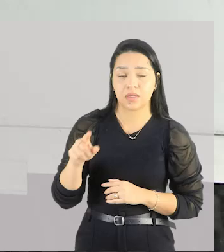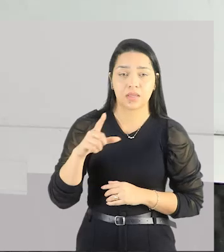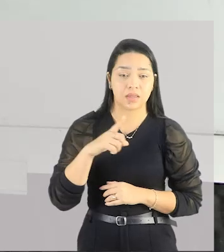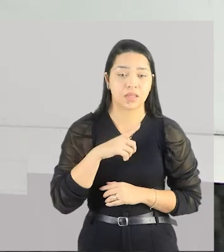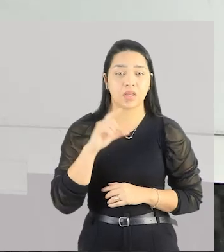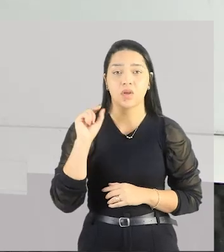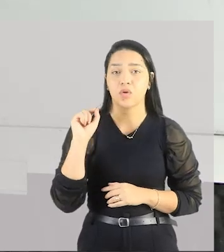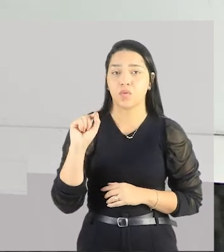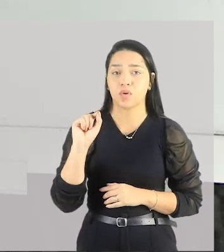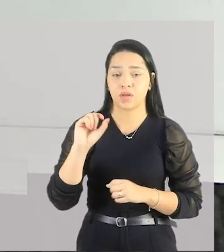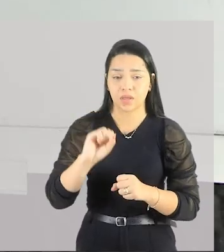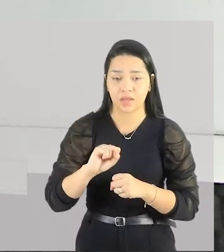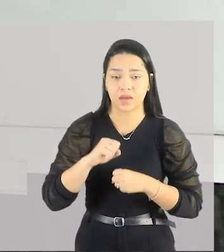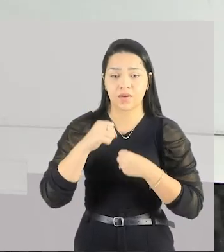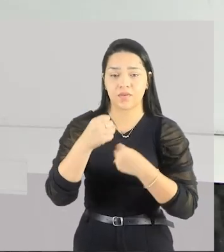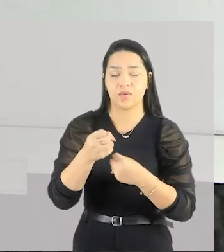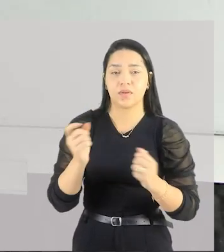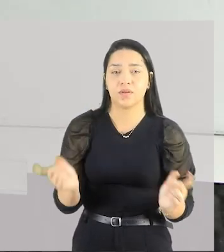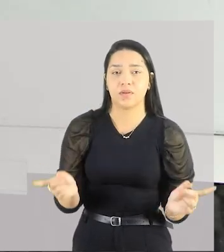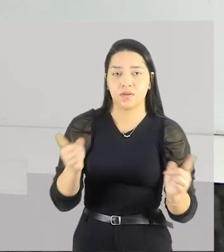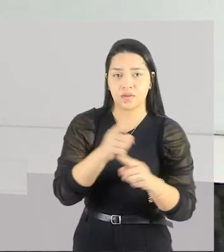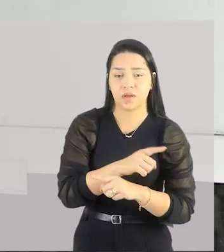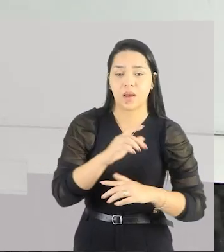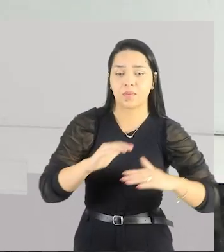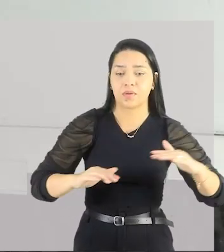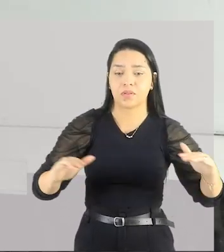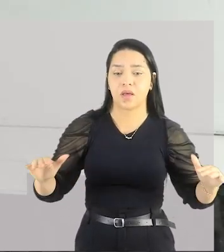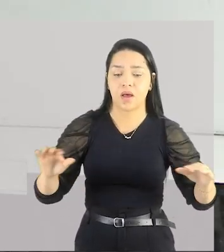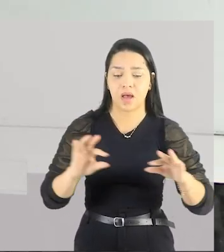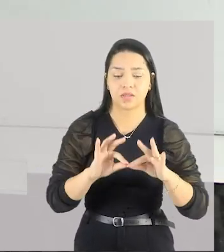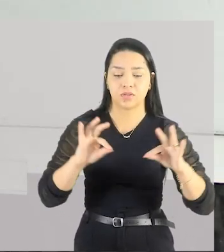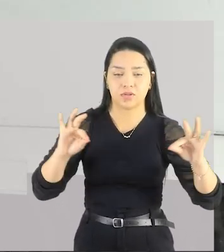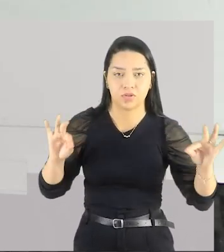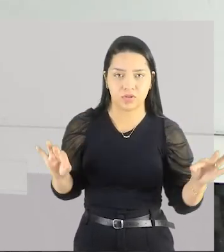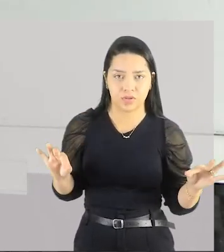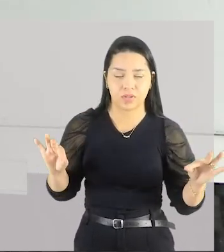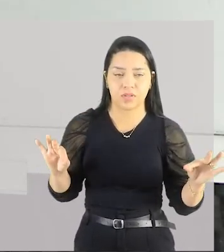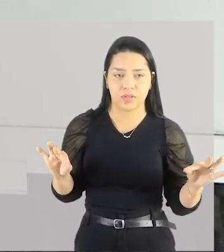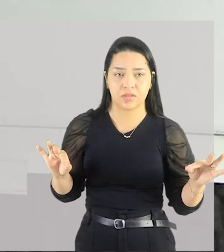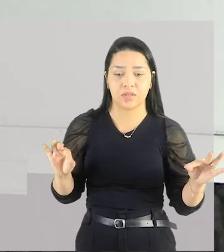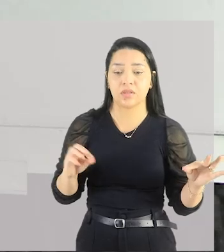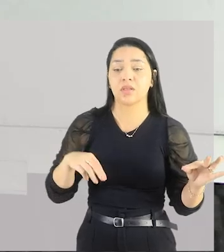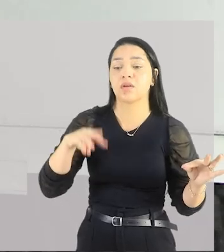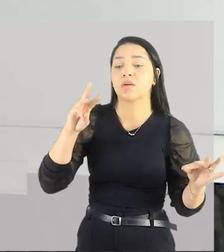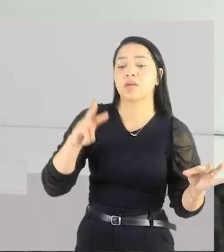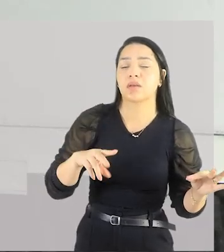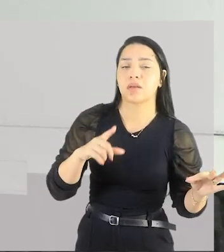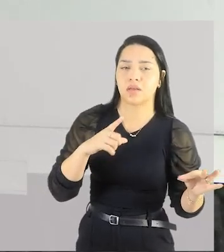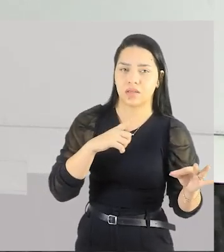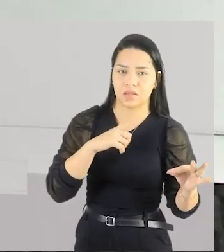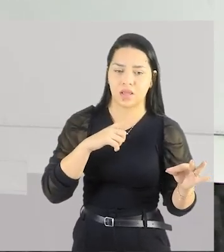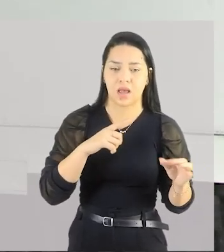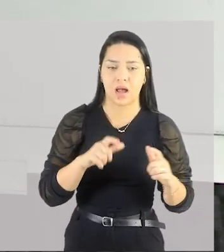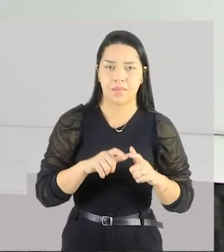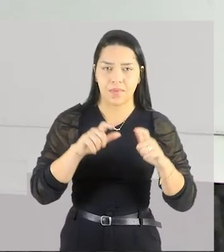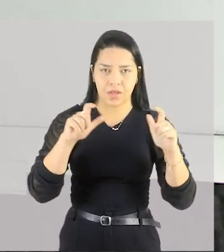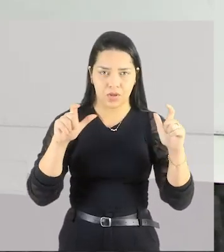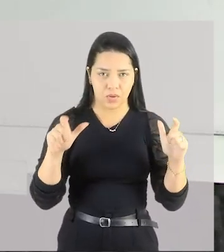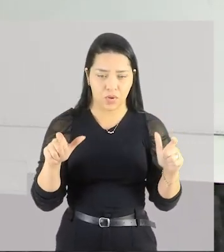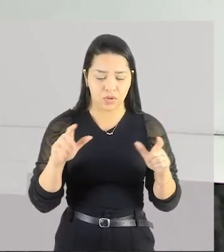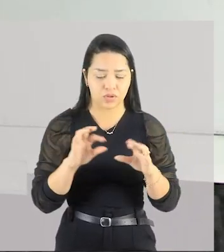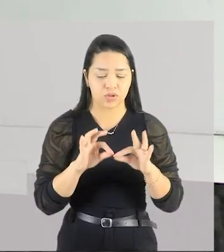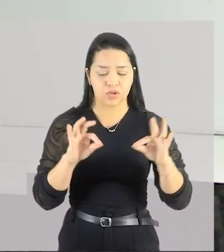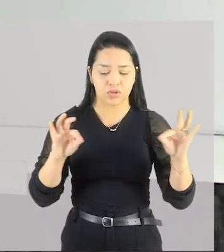inversamente proporcionais, tá? Agora, o que significa dizer que uma grandeza é